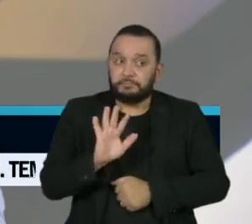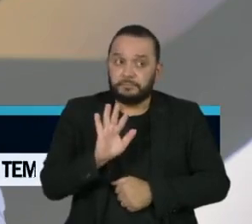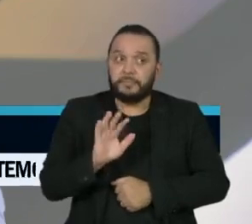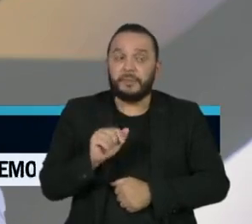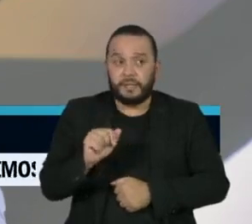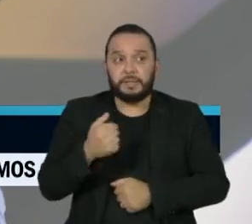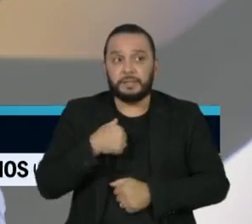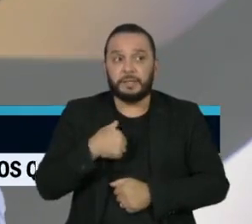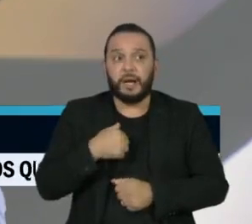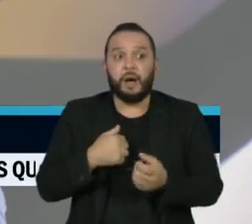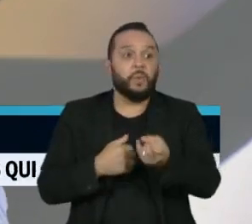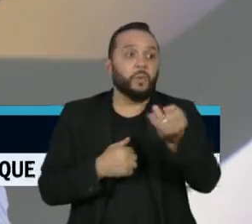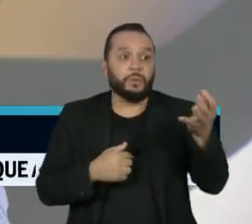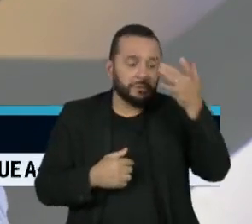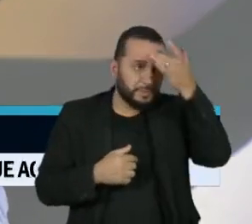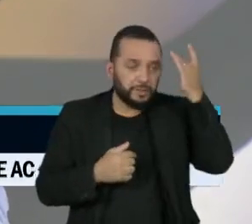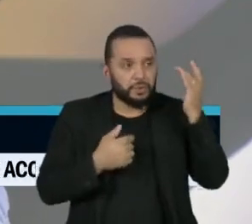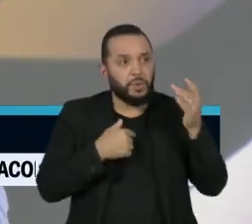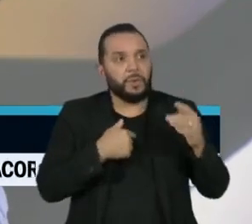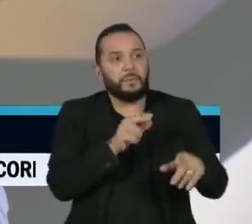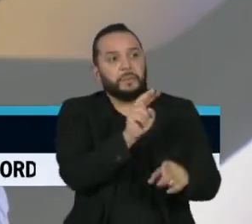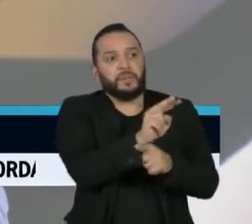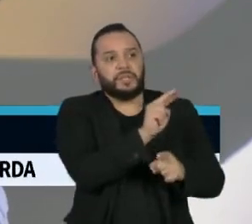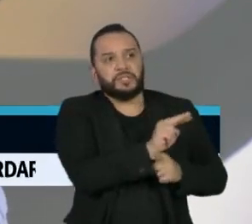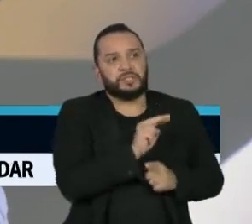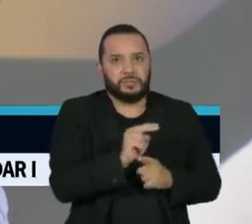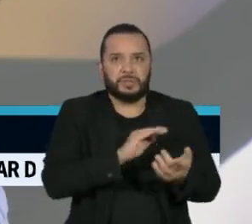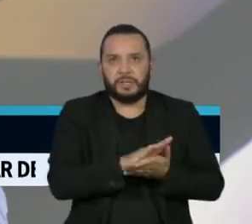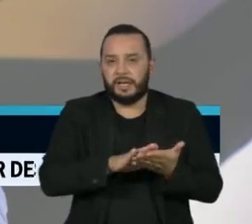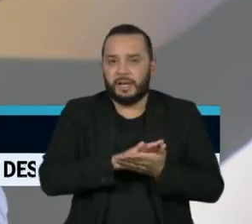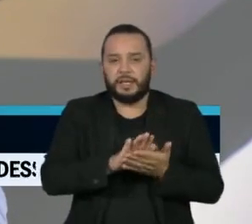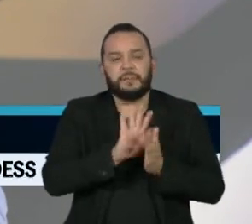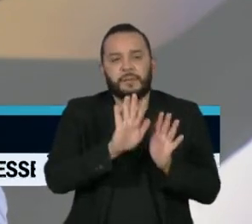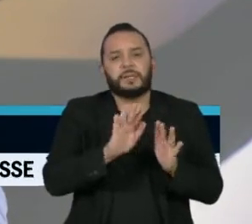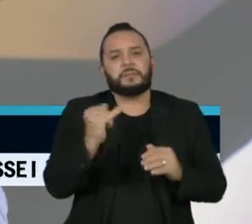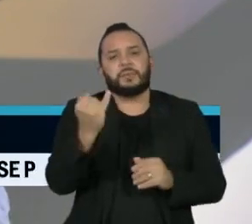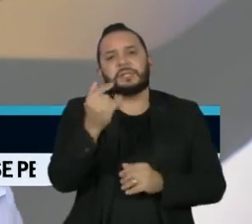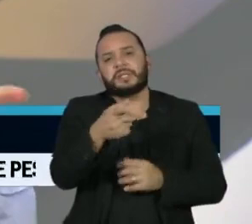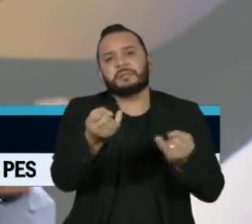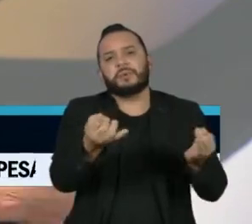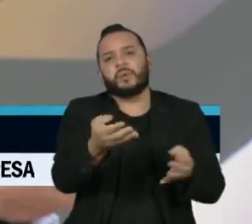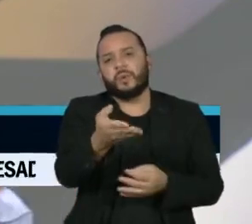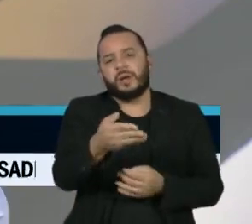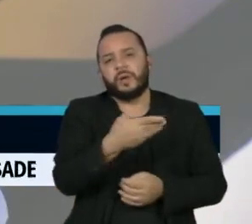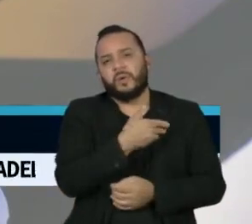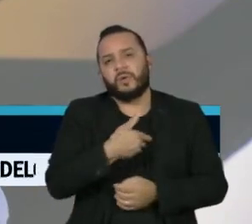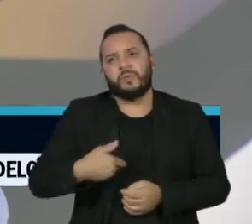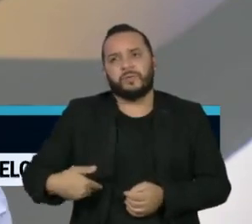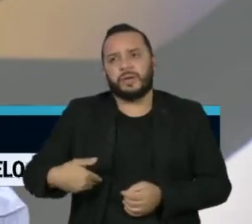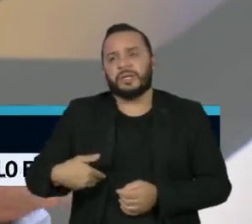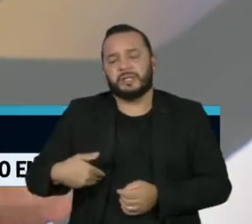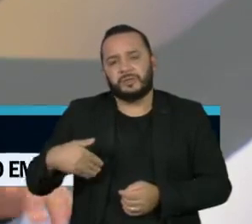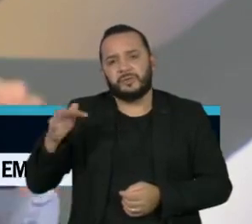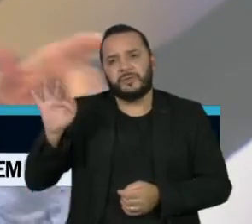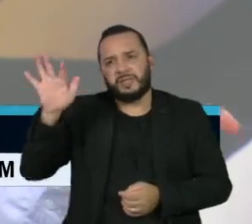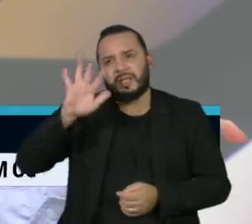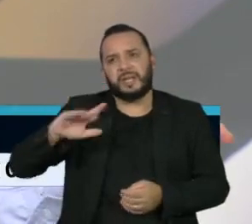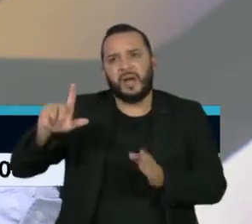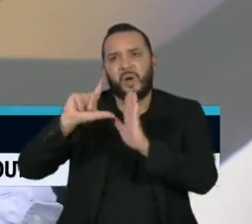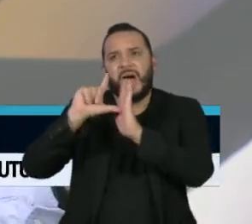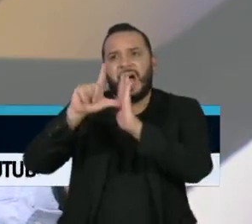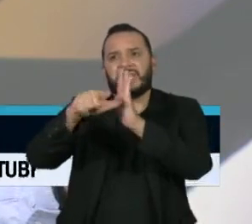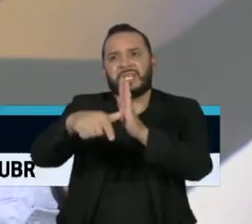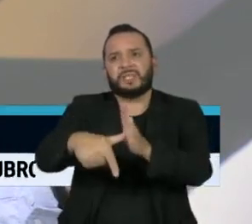proteger parte da população. E eu acho que é importante levantar o que o Considera falou ali, que o governo chegou tarde, e chegar